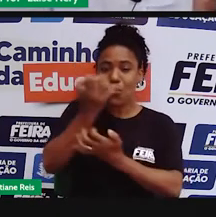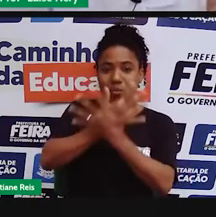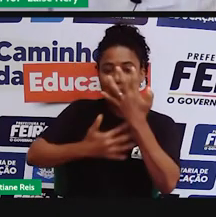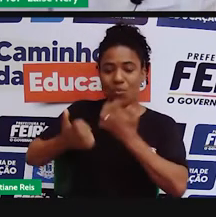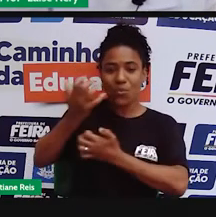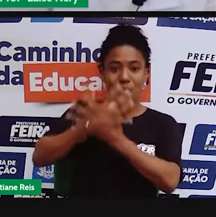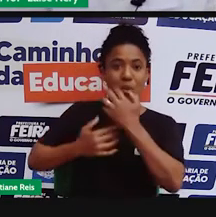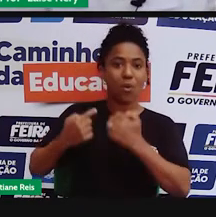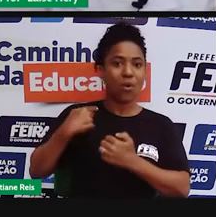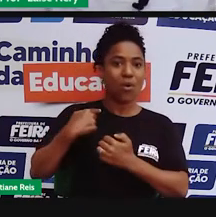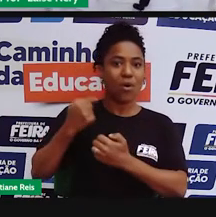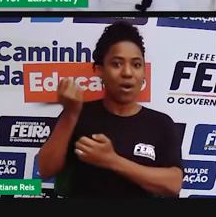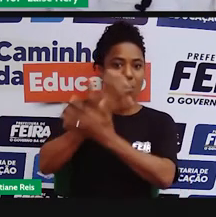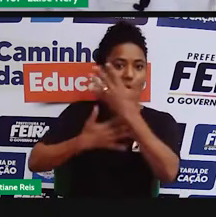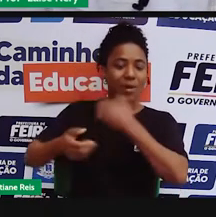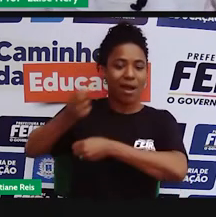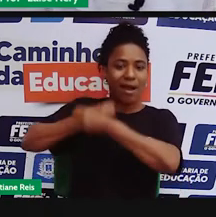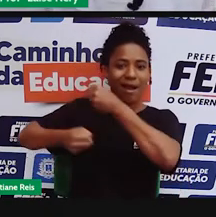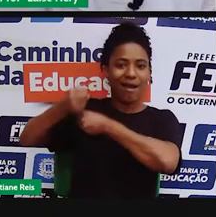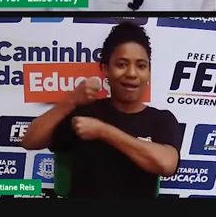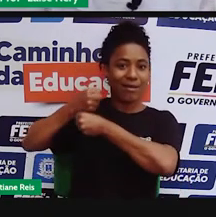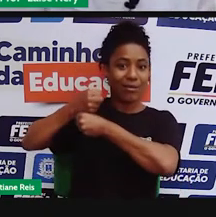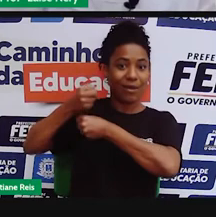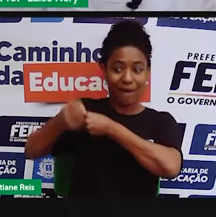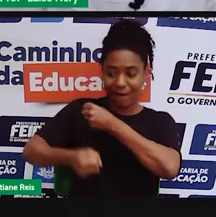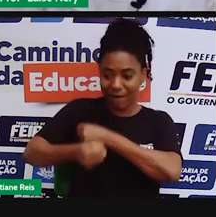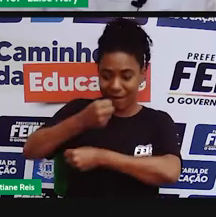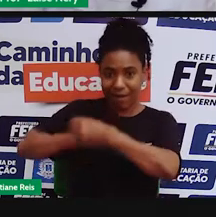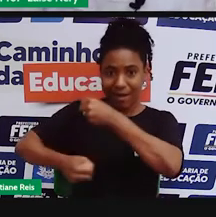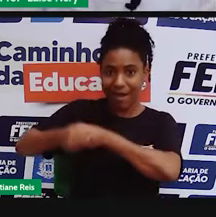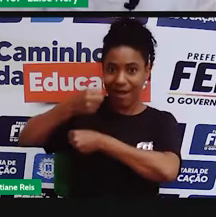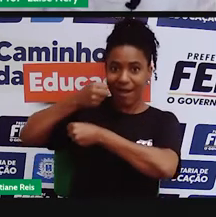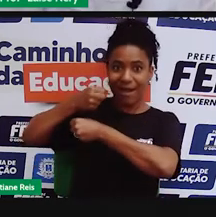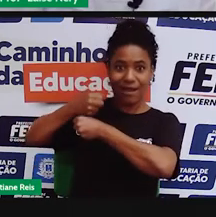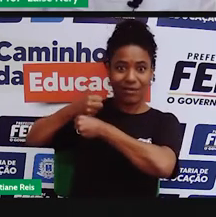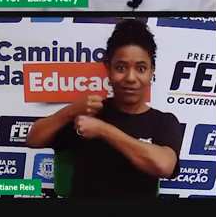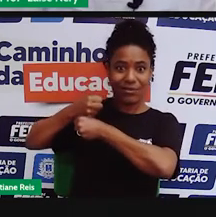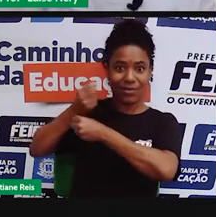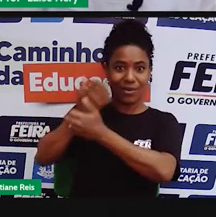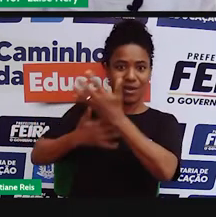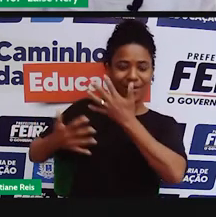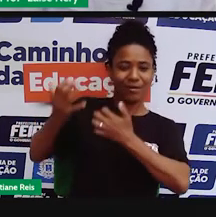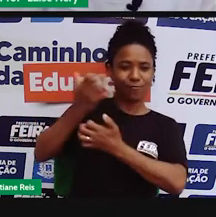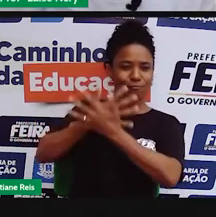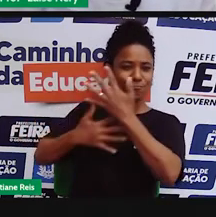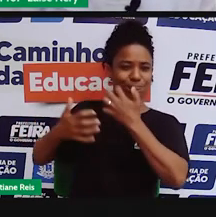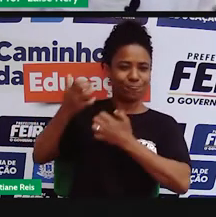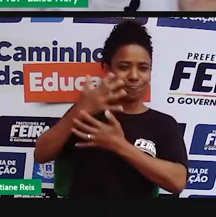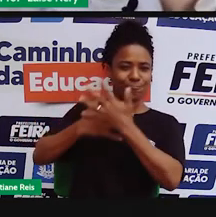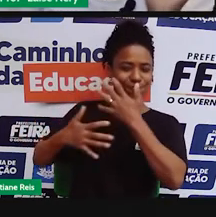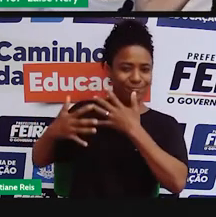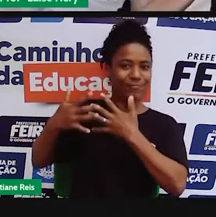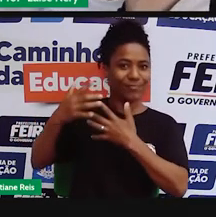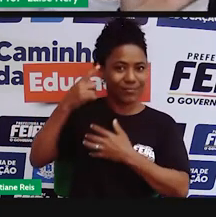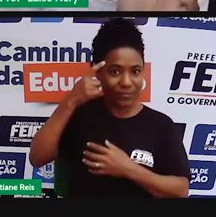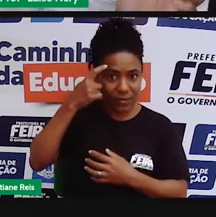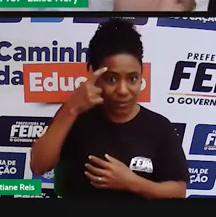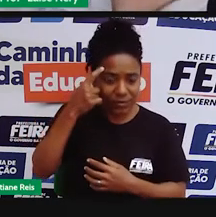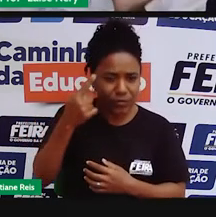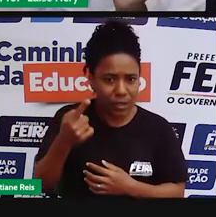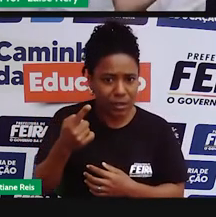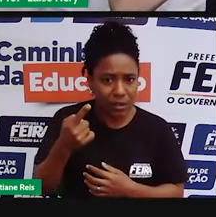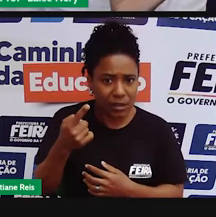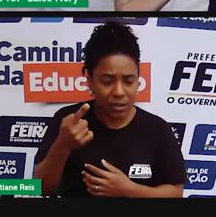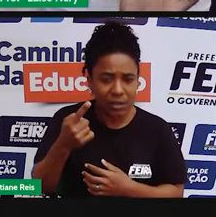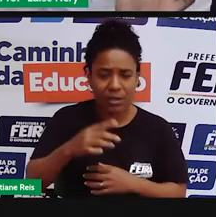coral no ano passado. É algo que já aconteceu, um fato que já ocorreu. E o que me